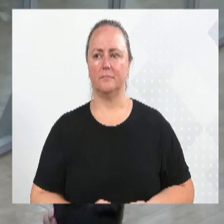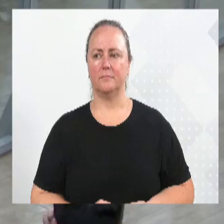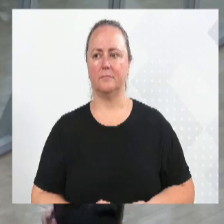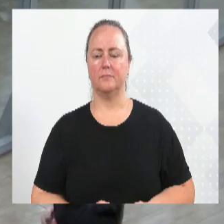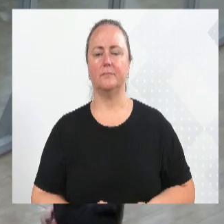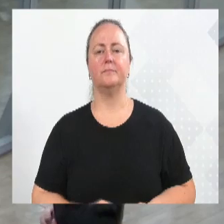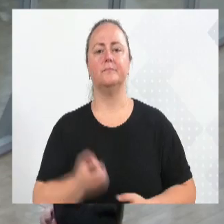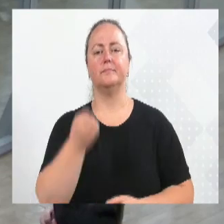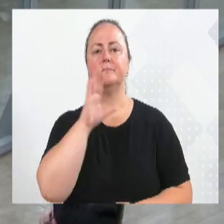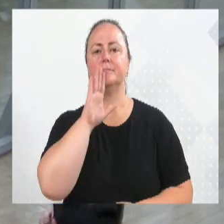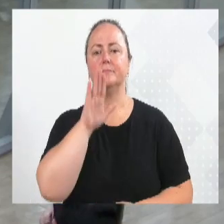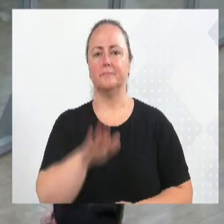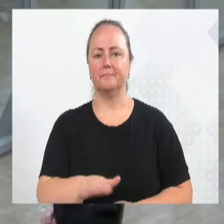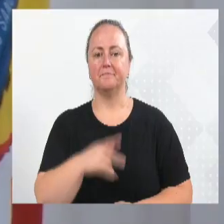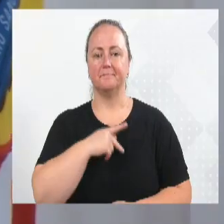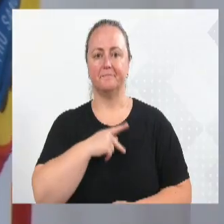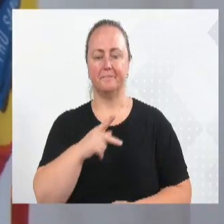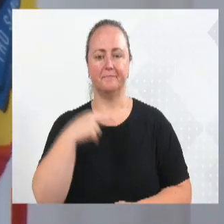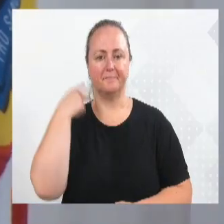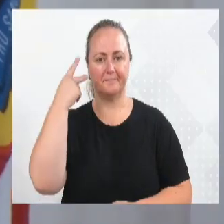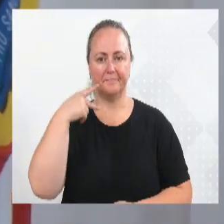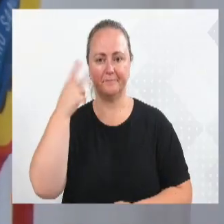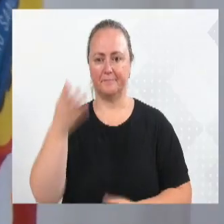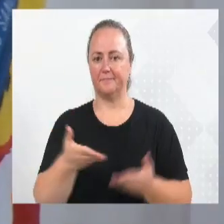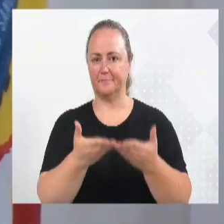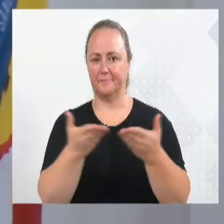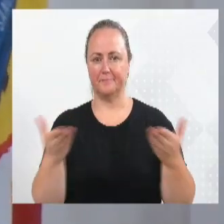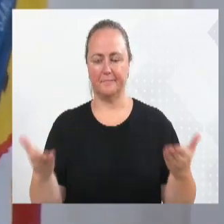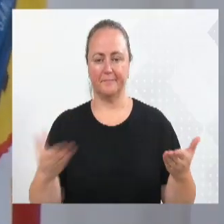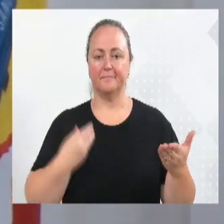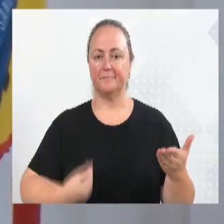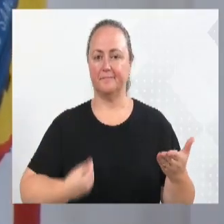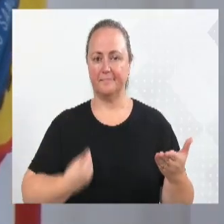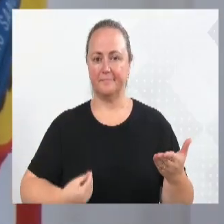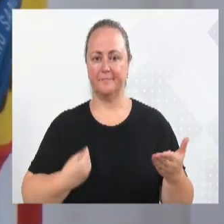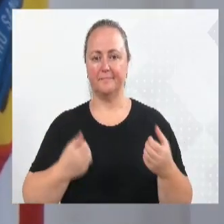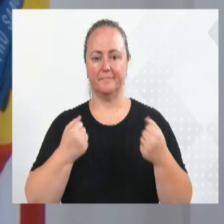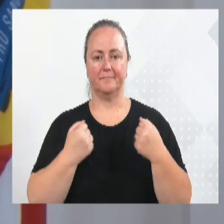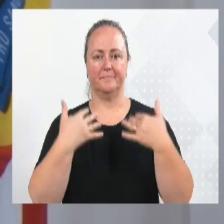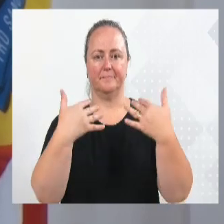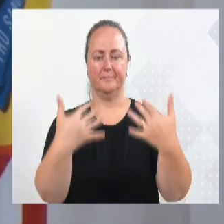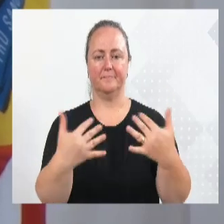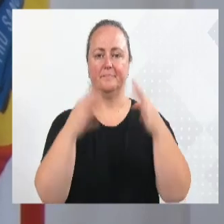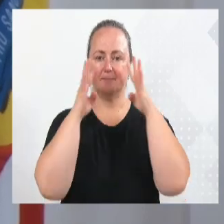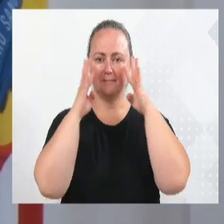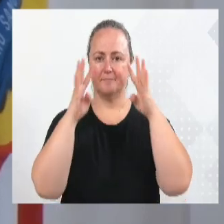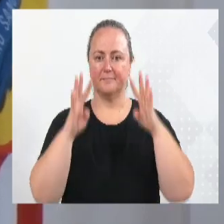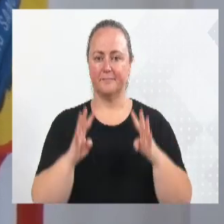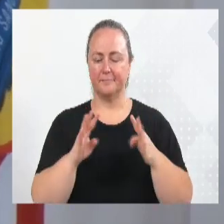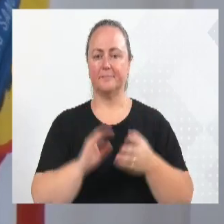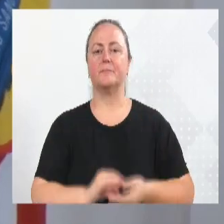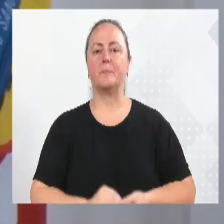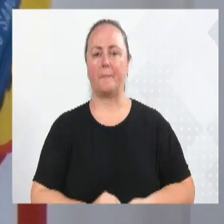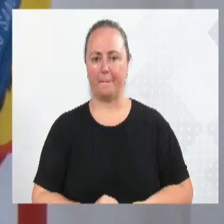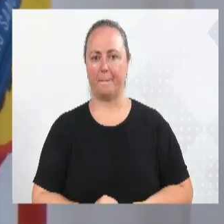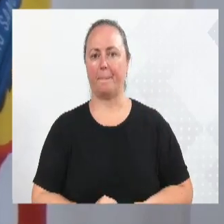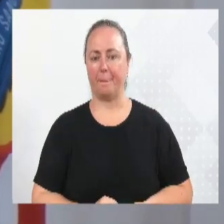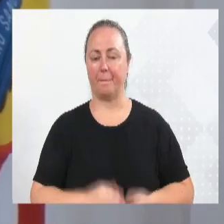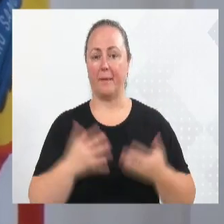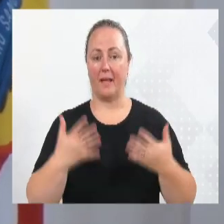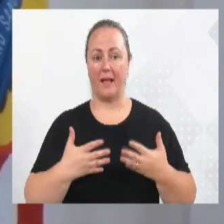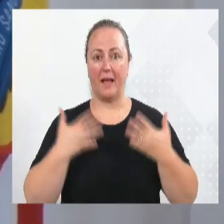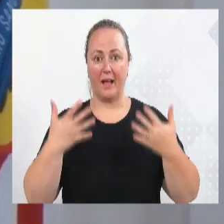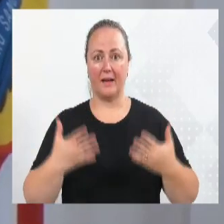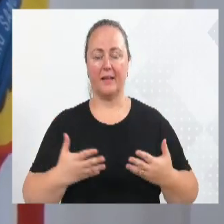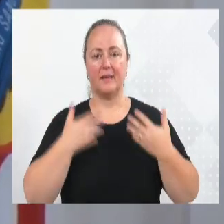Boa tarde Presidente vereadora Cris todos os vereadores aqui é o público presente que nos acompanha eu quero destacar com muita alegria essa